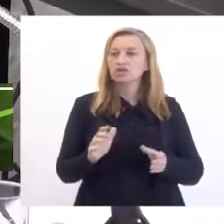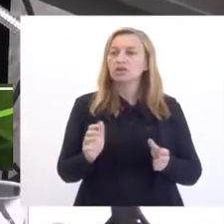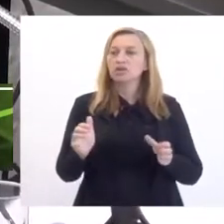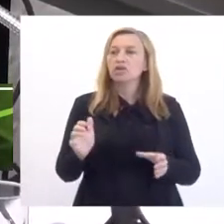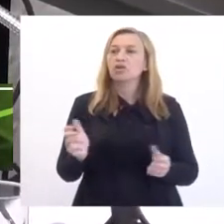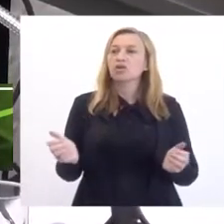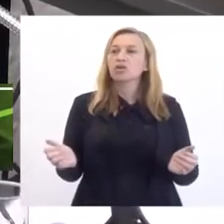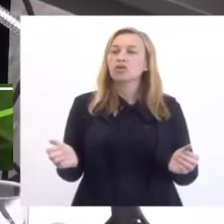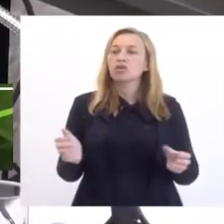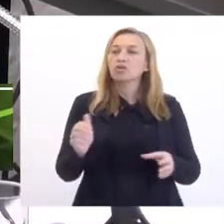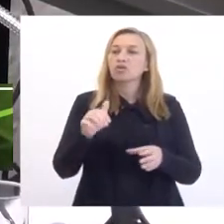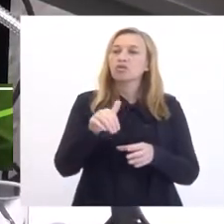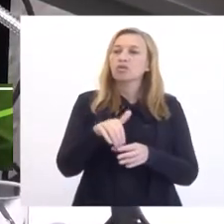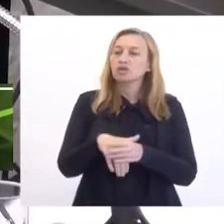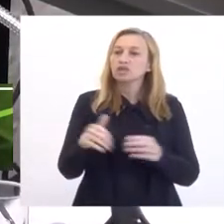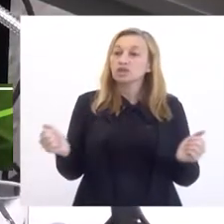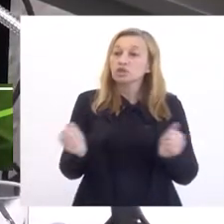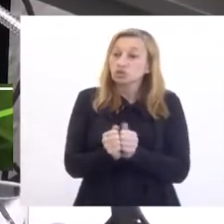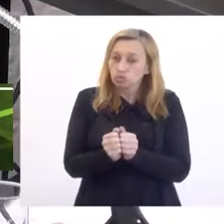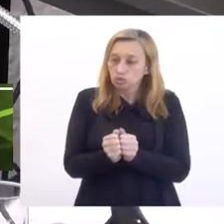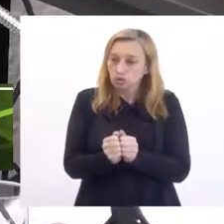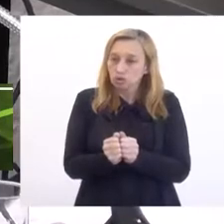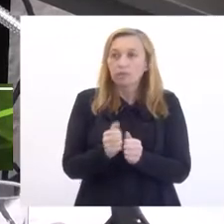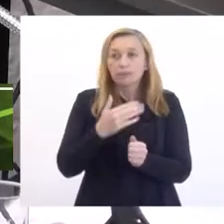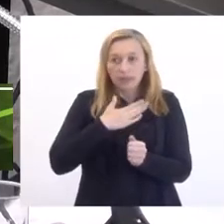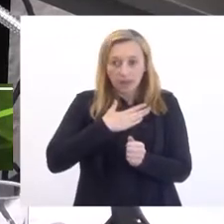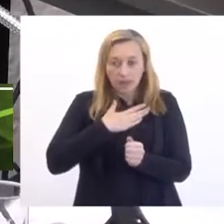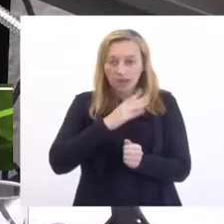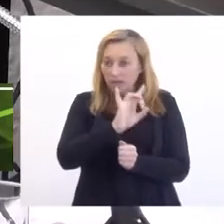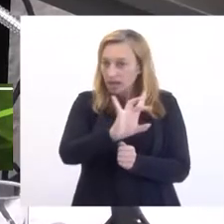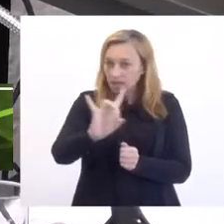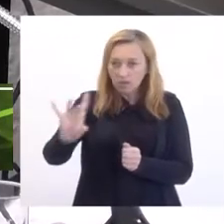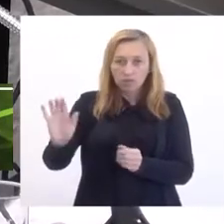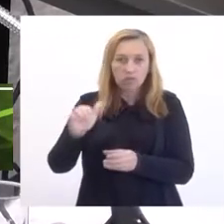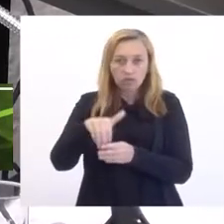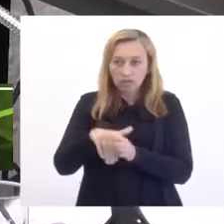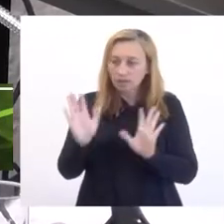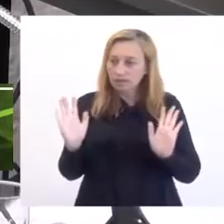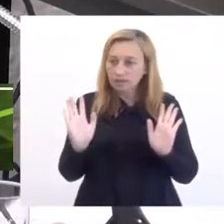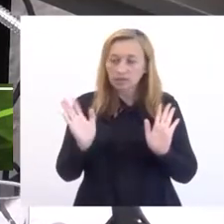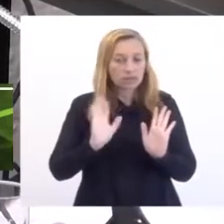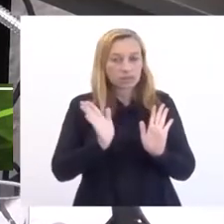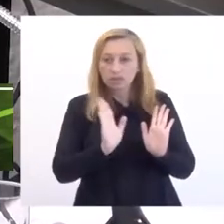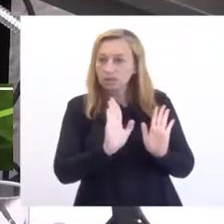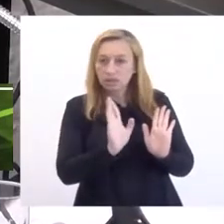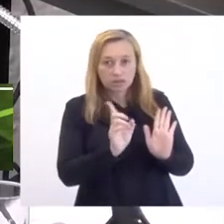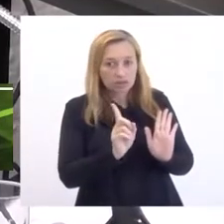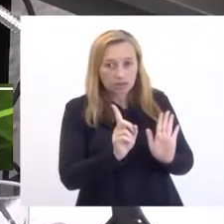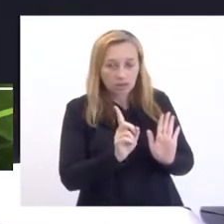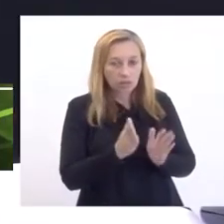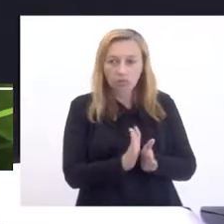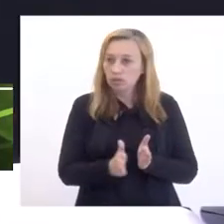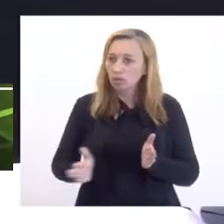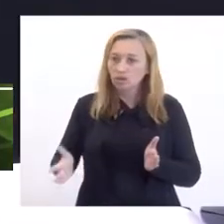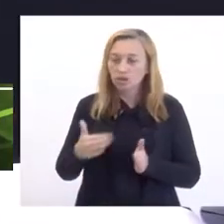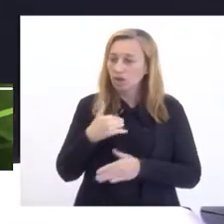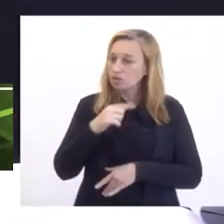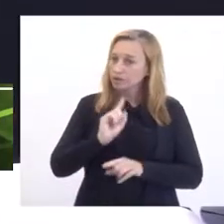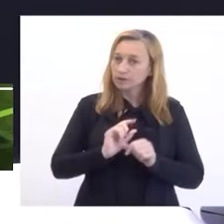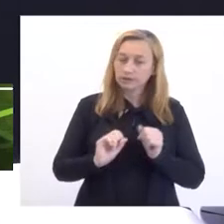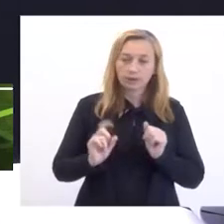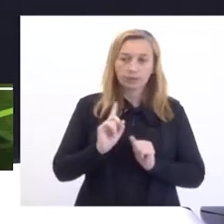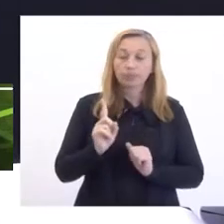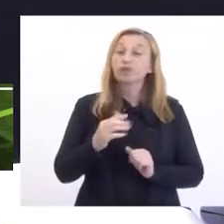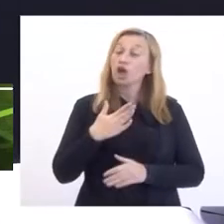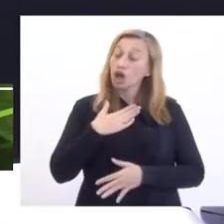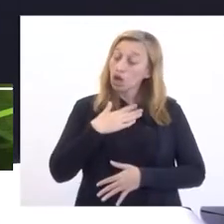juntas. Não, mas olha só. Não, eu estou encaminhando para cada um votar. Não. Não foi a questão de ordem que eu fiz. Eu fiz